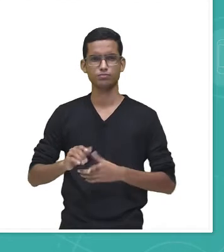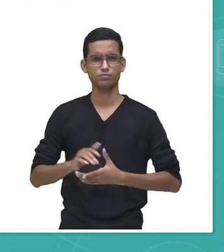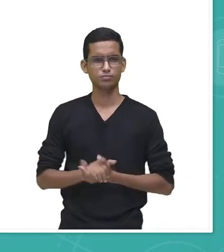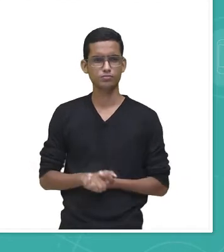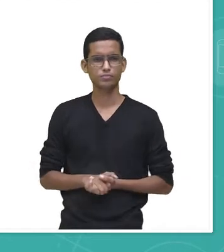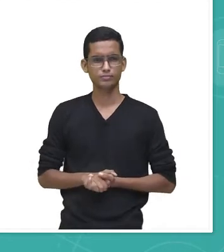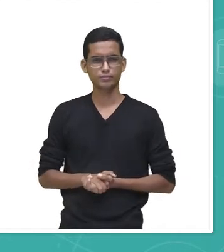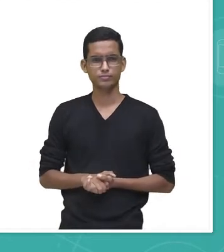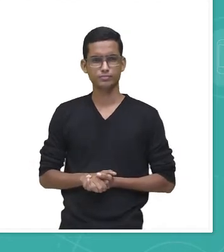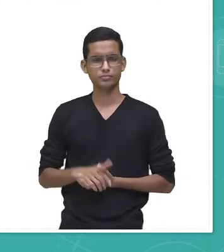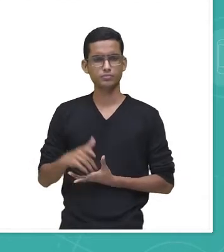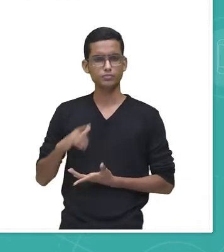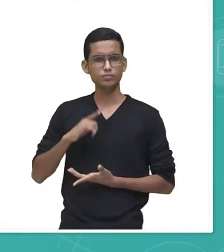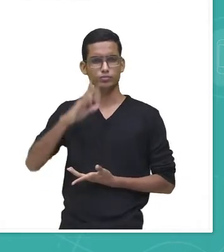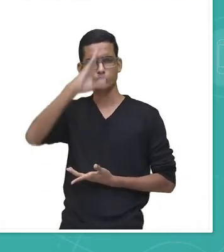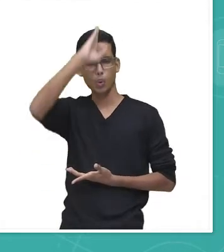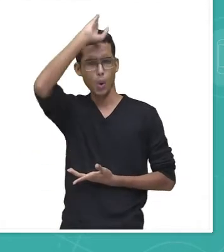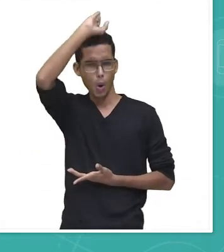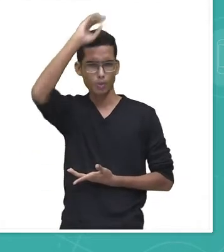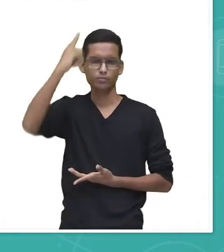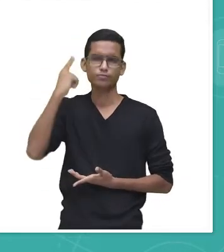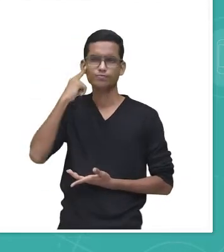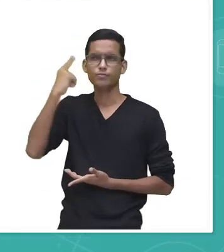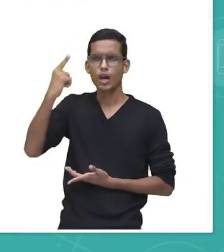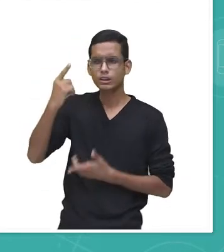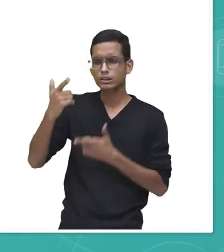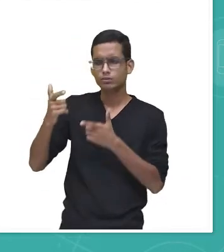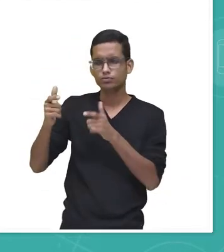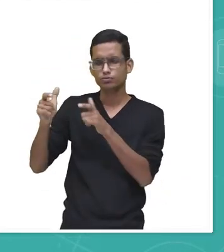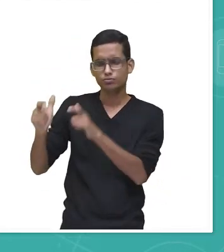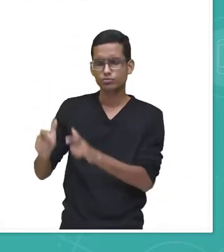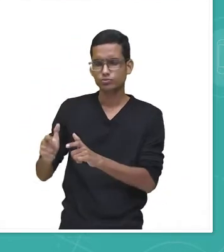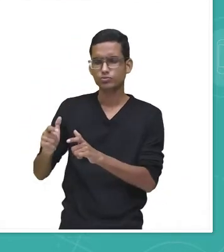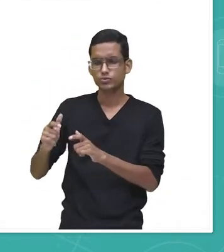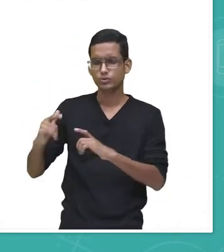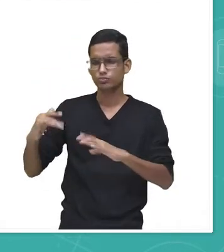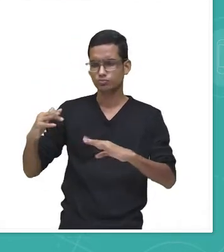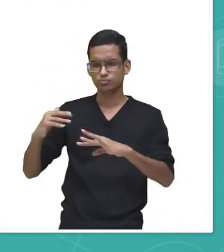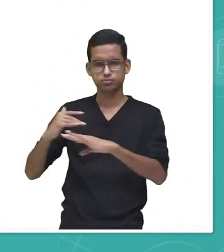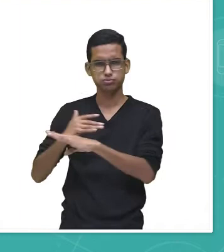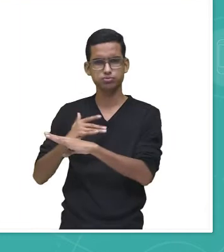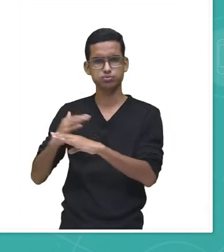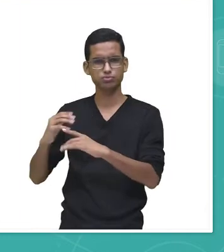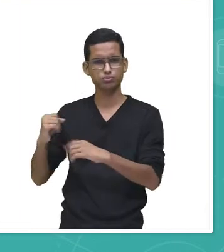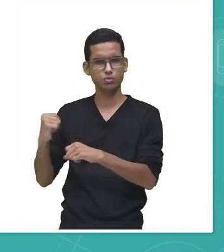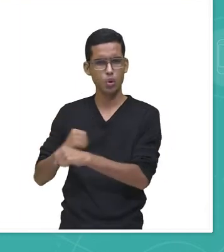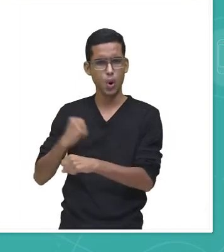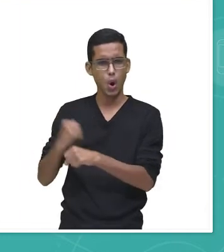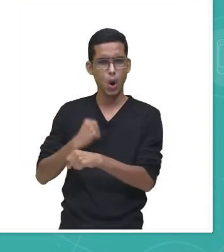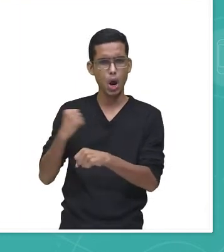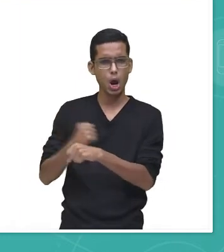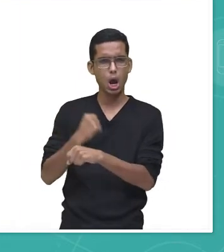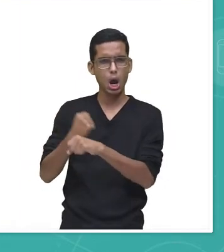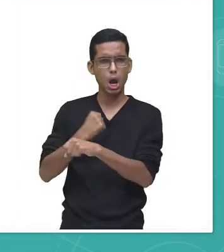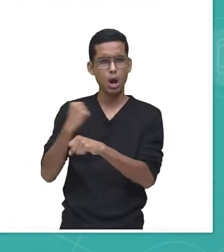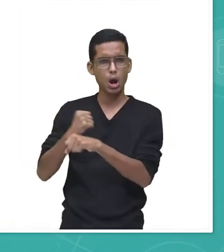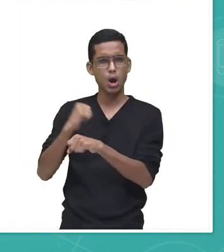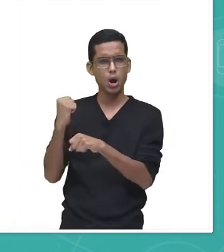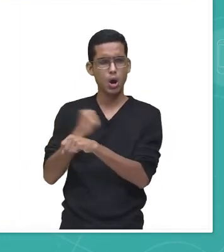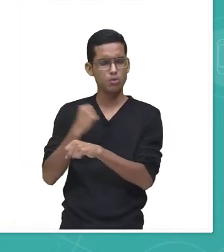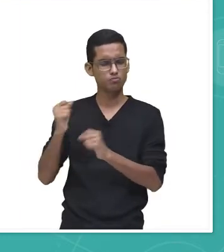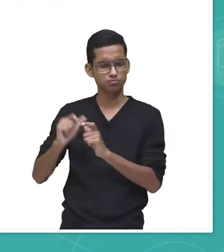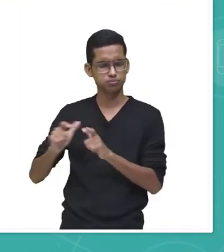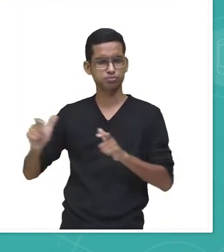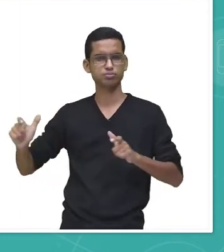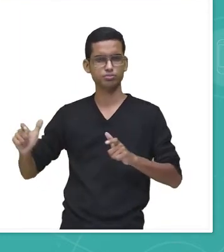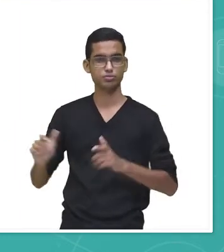tinham a ideia de cidade muito consolidada. Porém, gente, como vocês devem lembrar, com a queda do Império Romano,